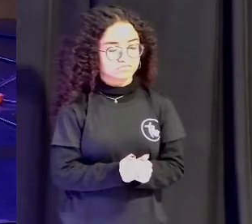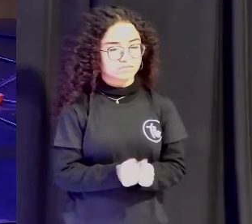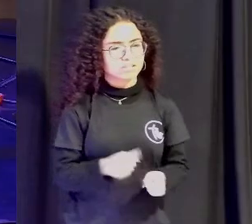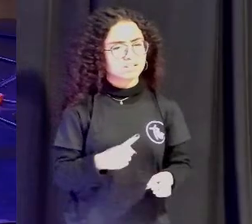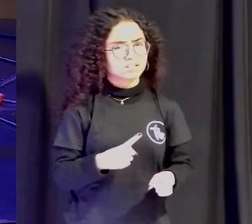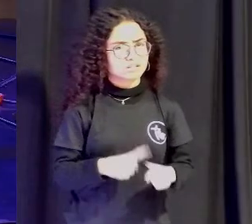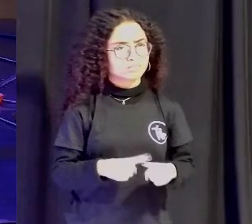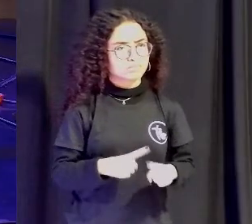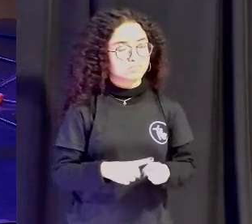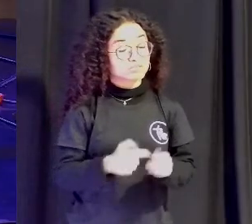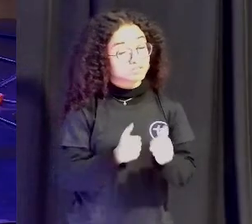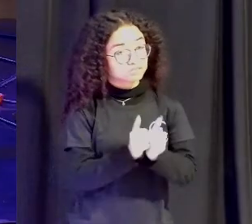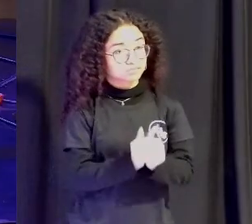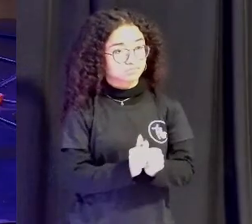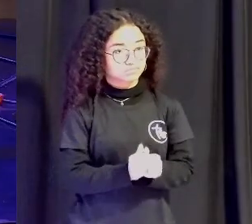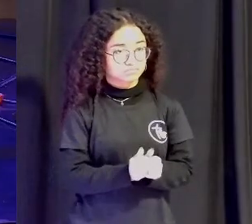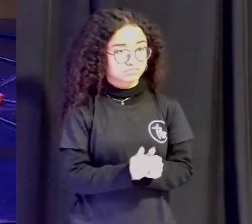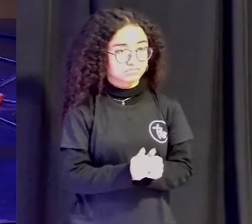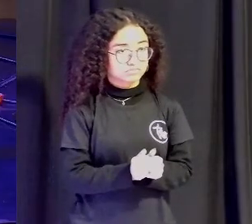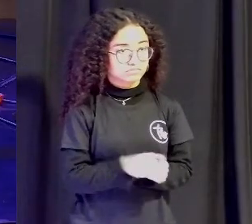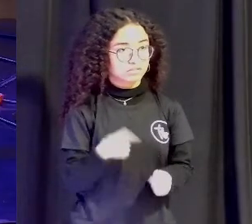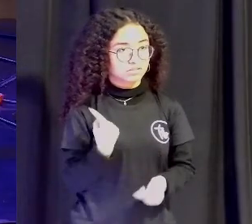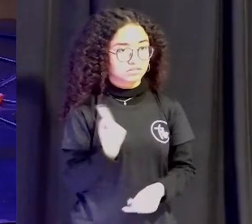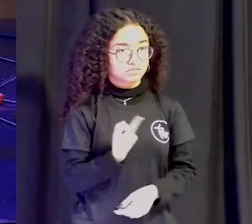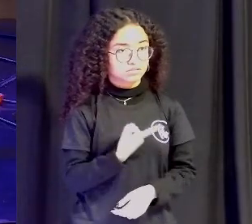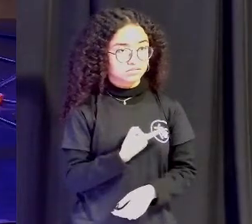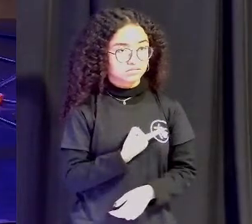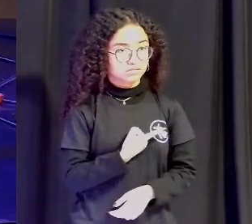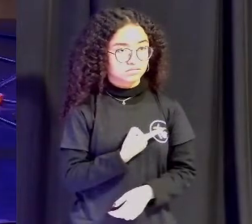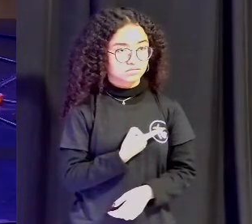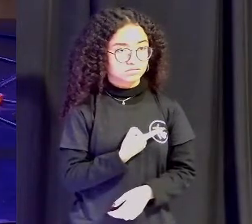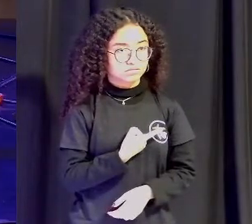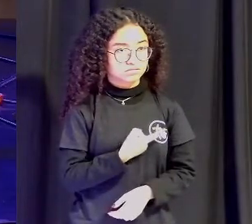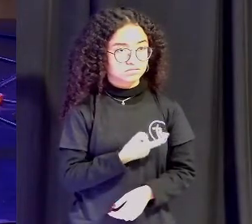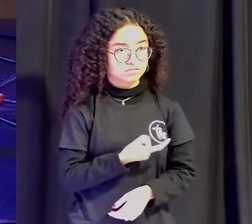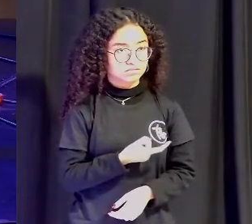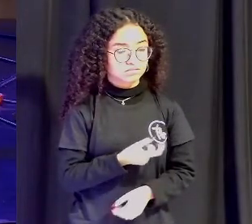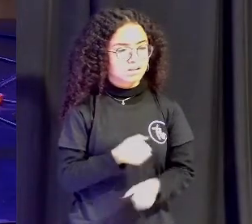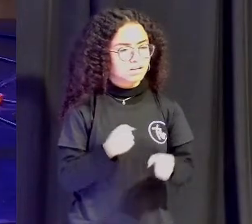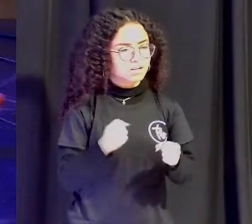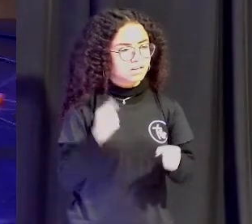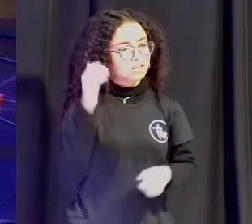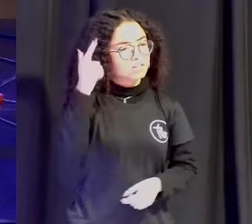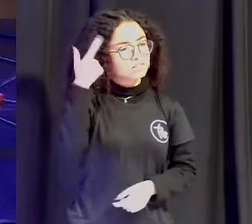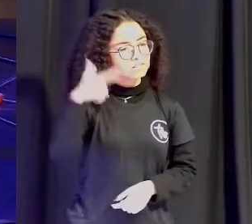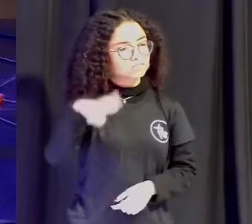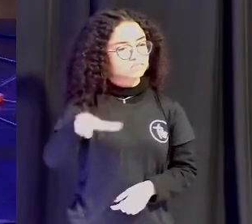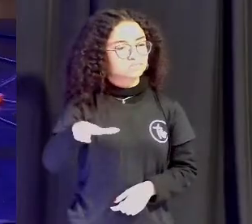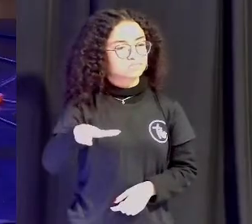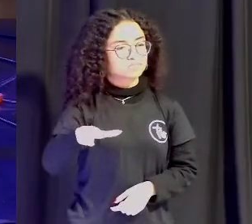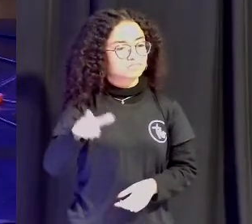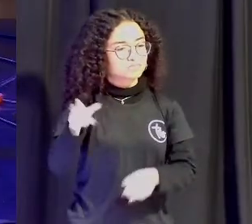Porque perto dele nós vamos conseguir ouvir a sua voz.